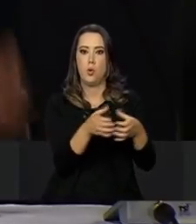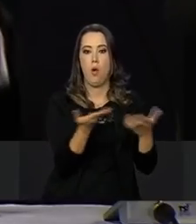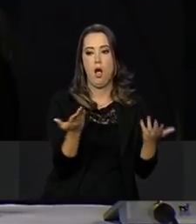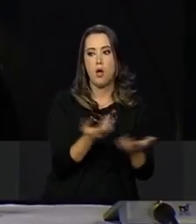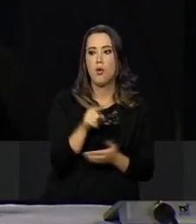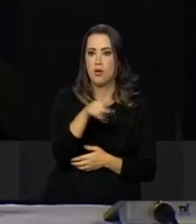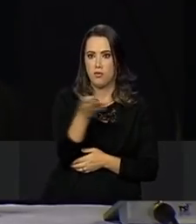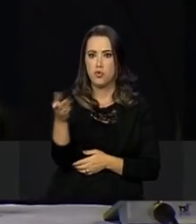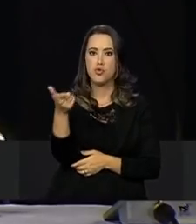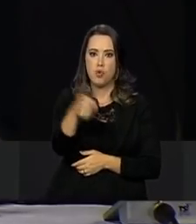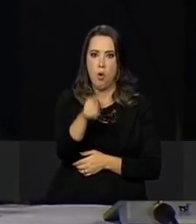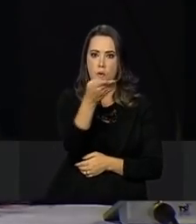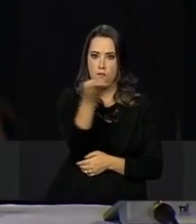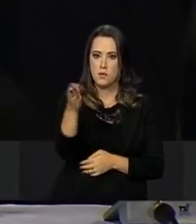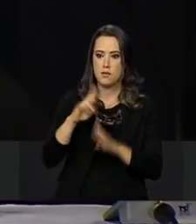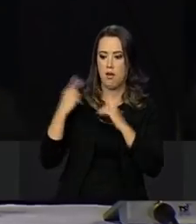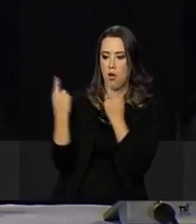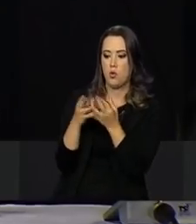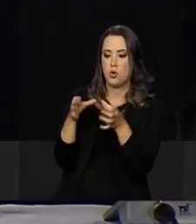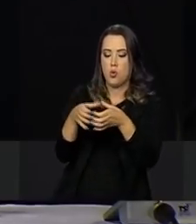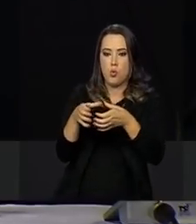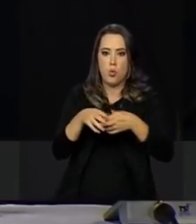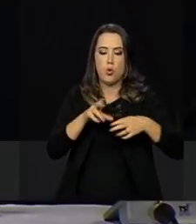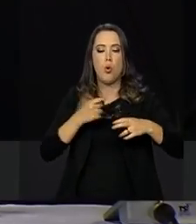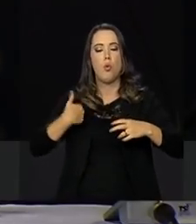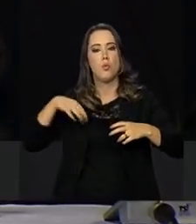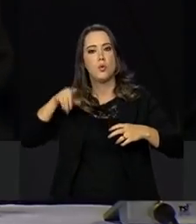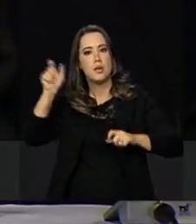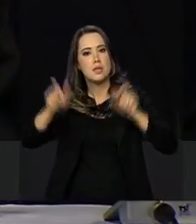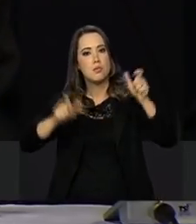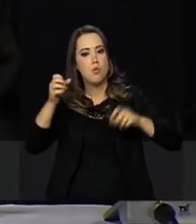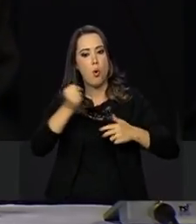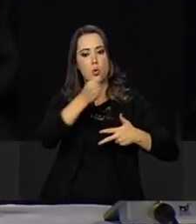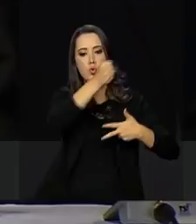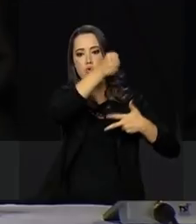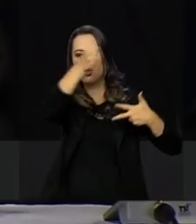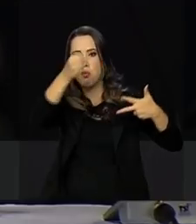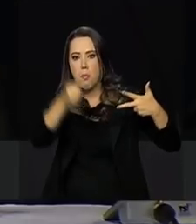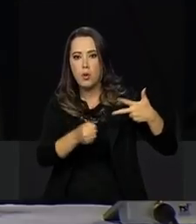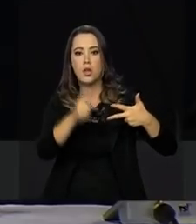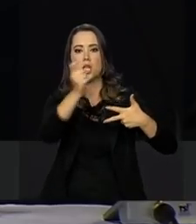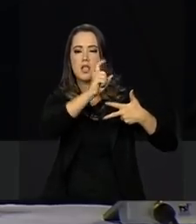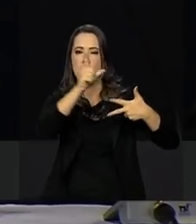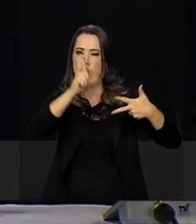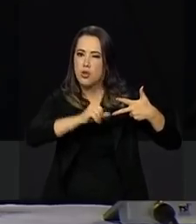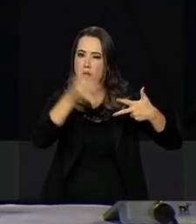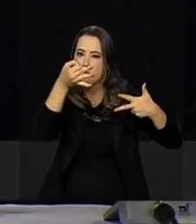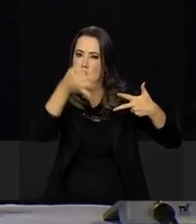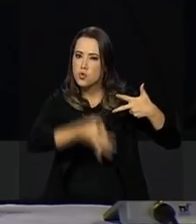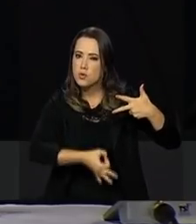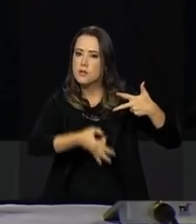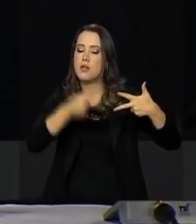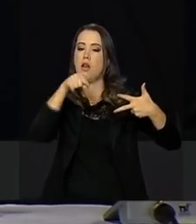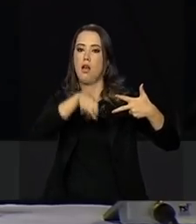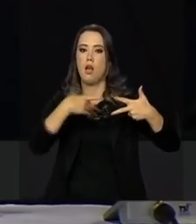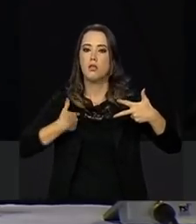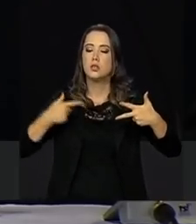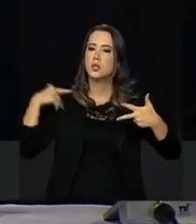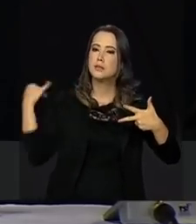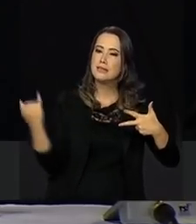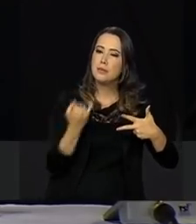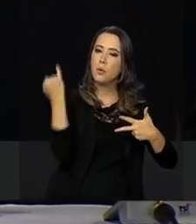os municípios, você reúne com a União, você reúne os poderes, não é? E faz este